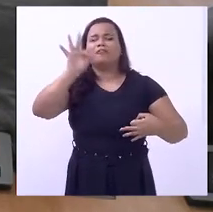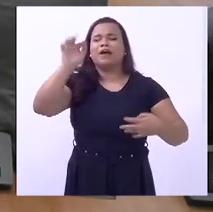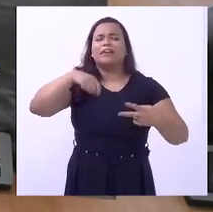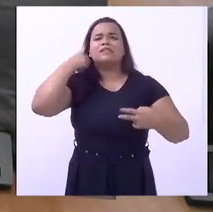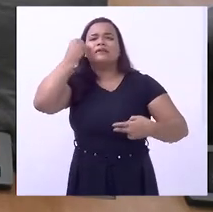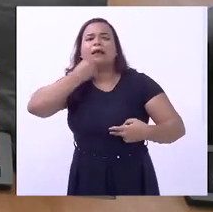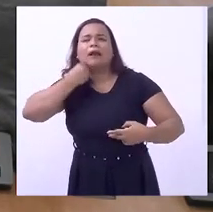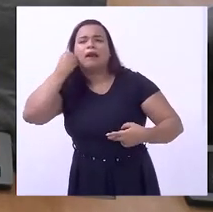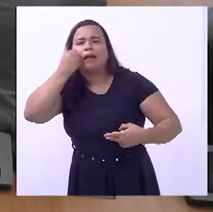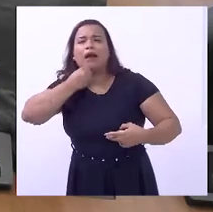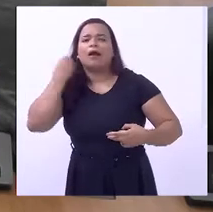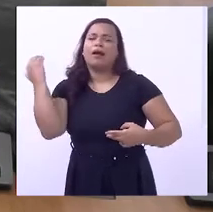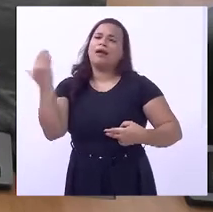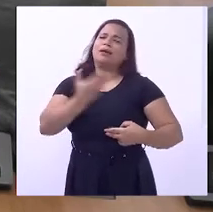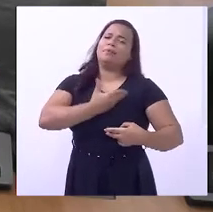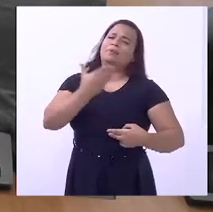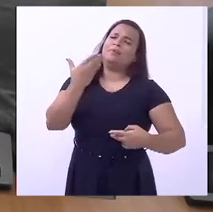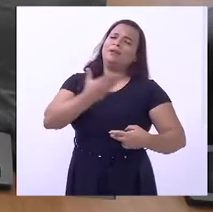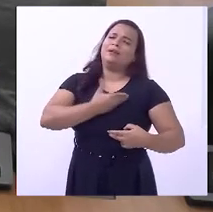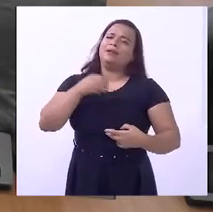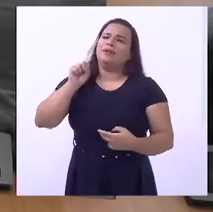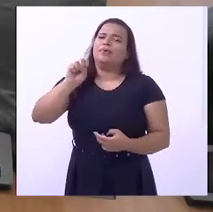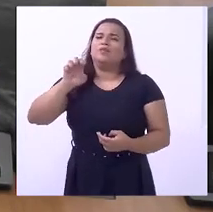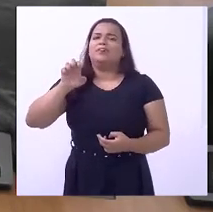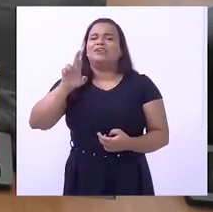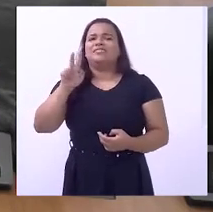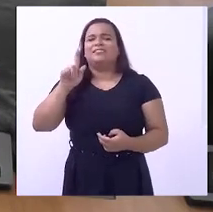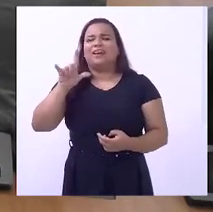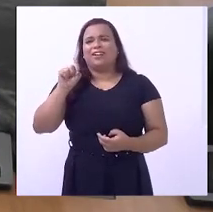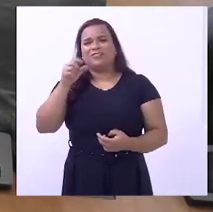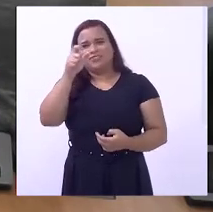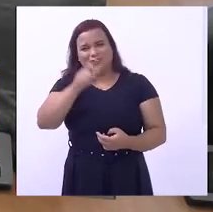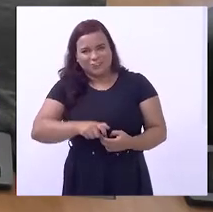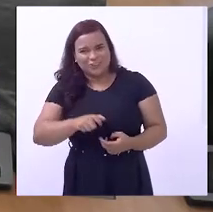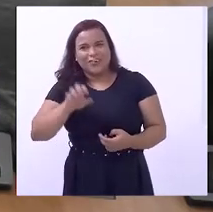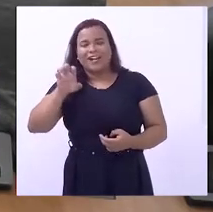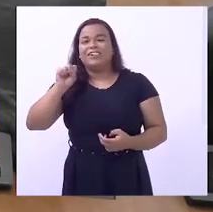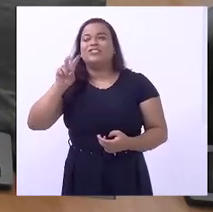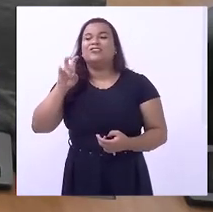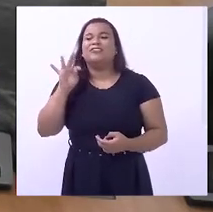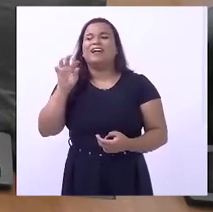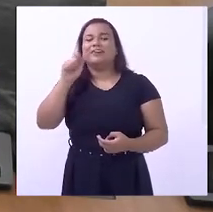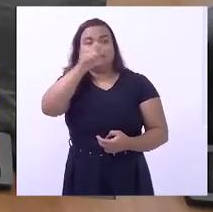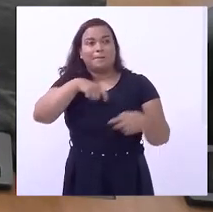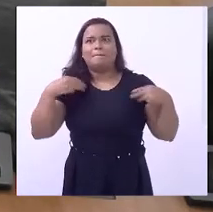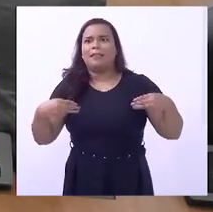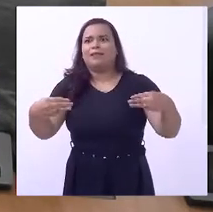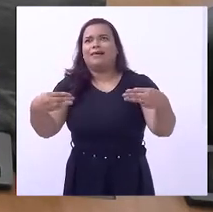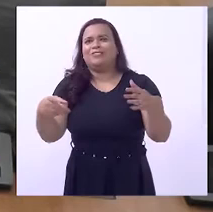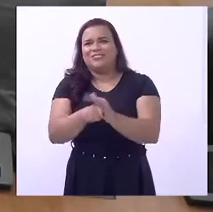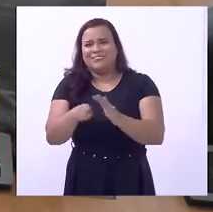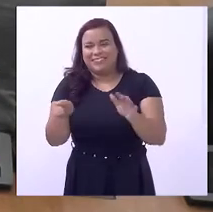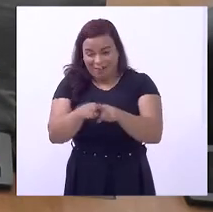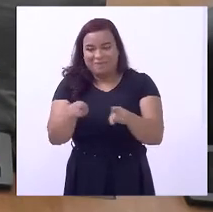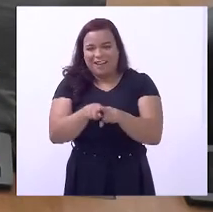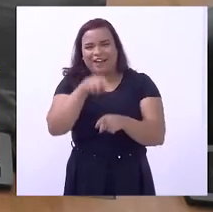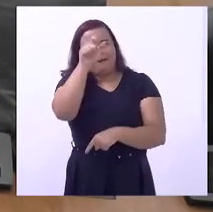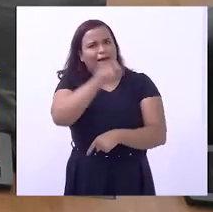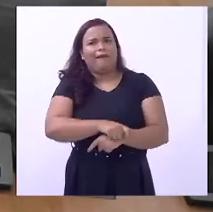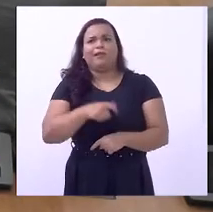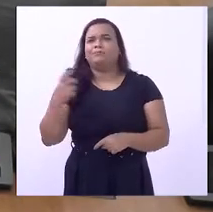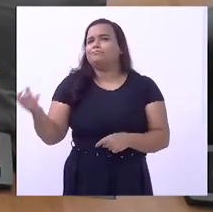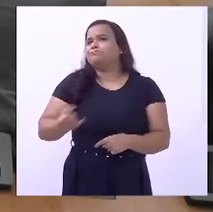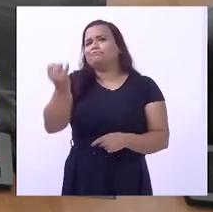senador, amigo Sérgio Sveita. Grande amigo, ministro, mas é uma das figuras